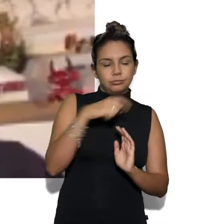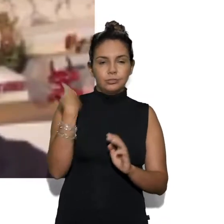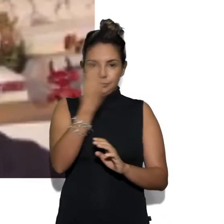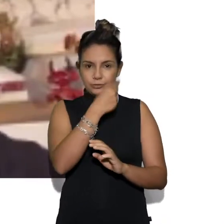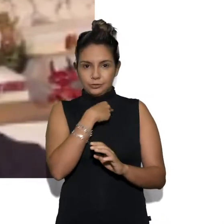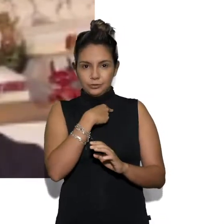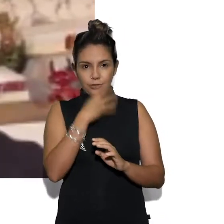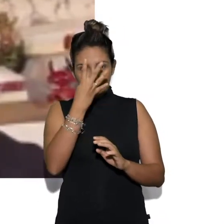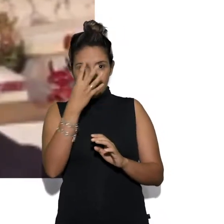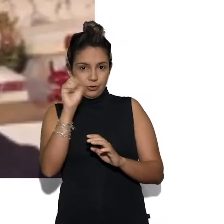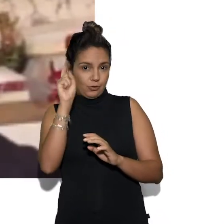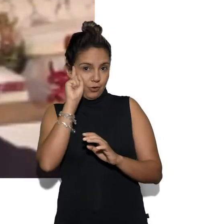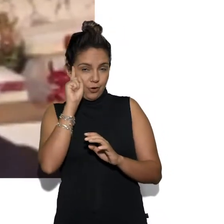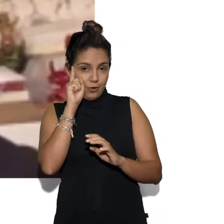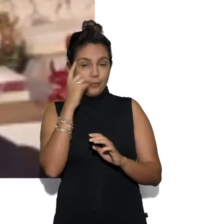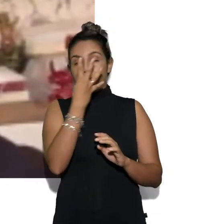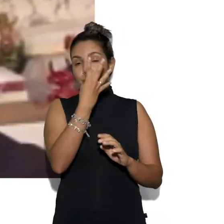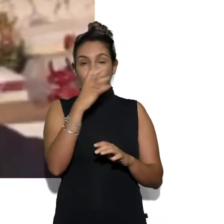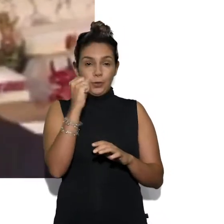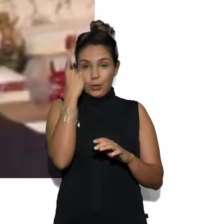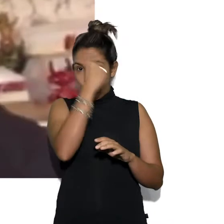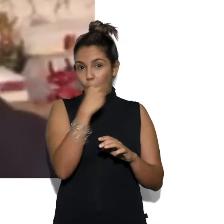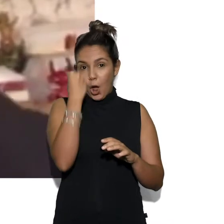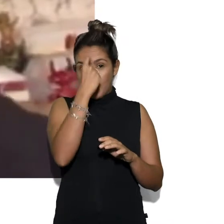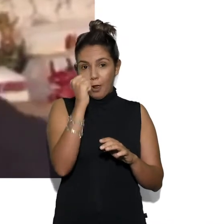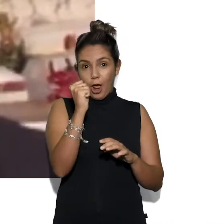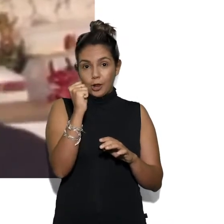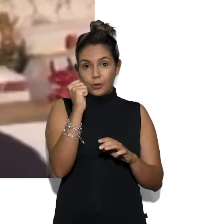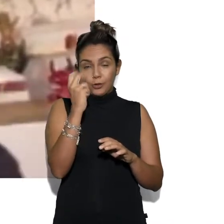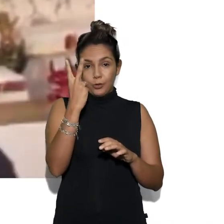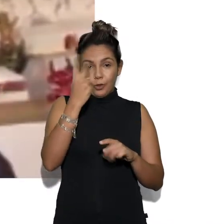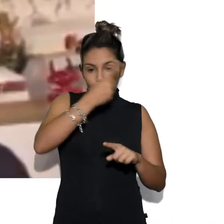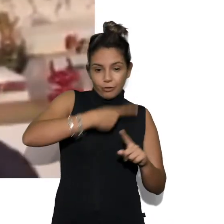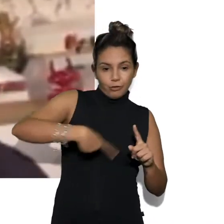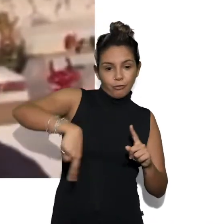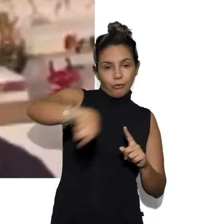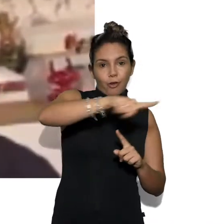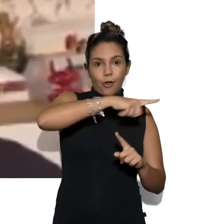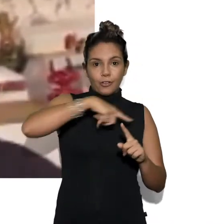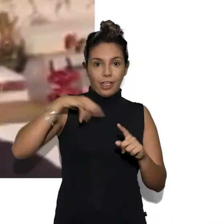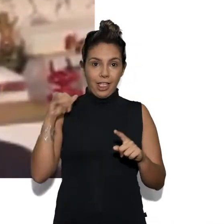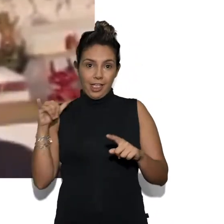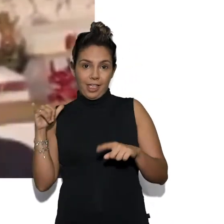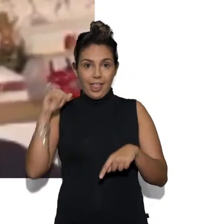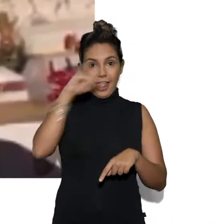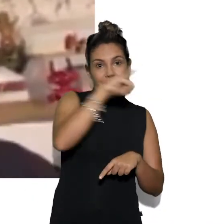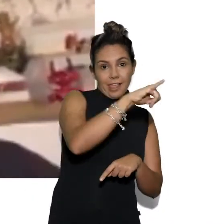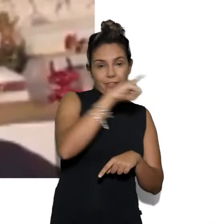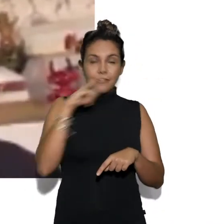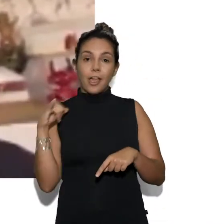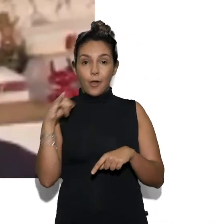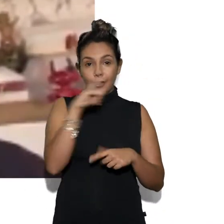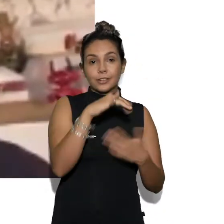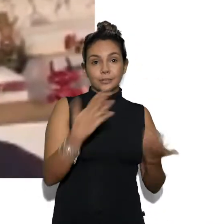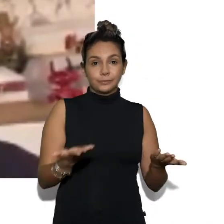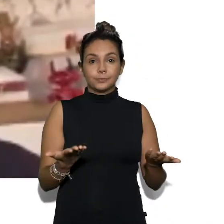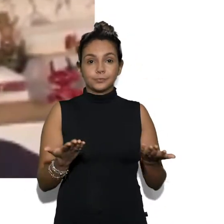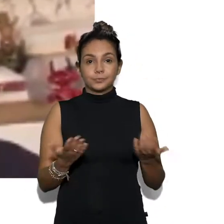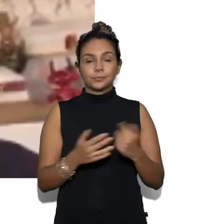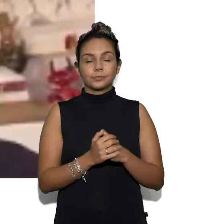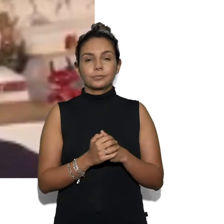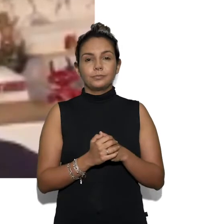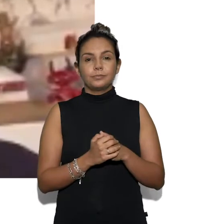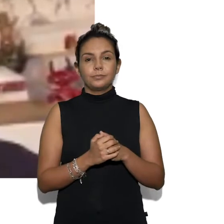Né? Em 48 horas podemos dar 2 voltas ao planeta em aviões comerciais. E por isso é